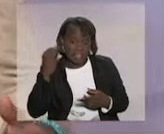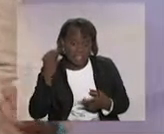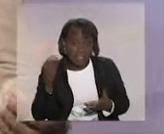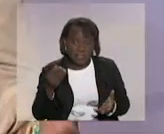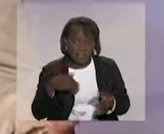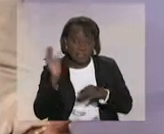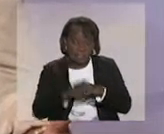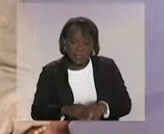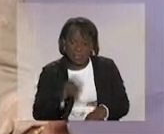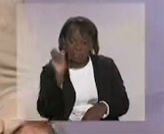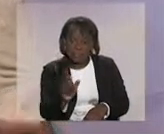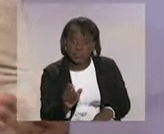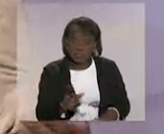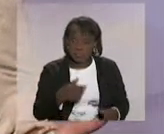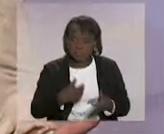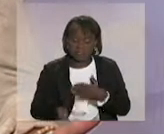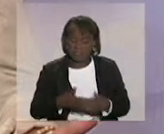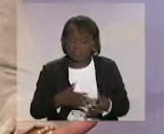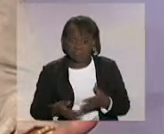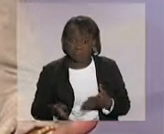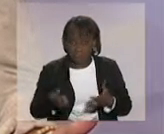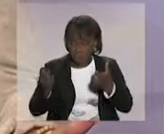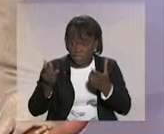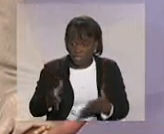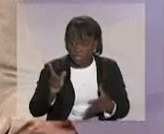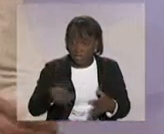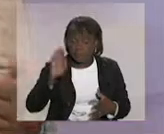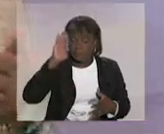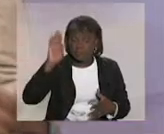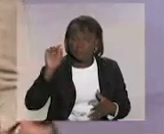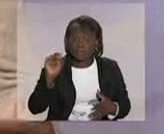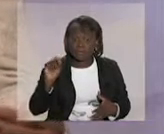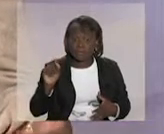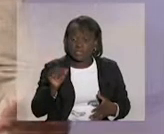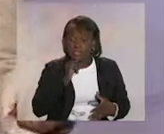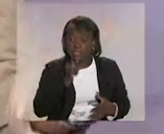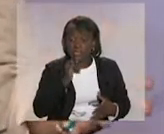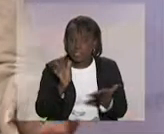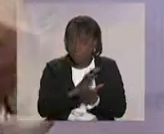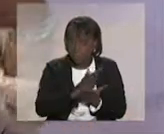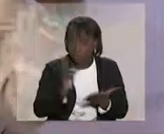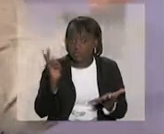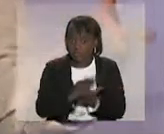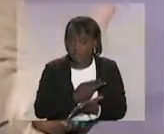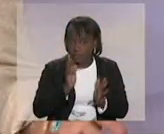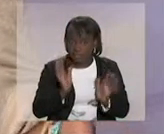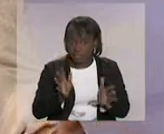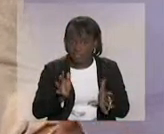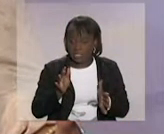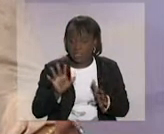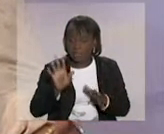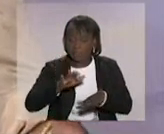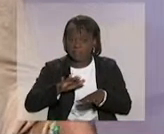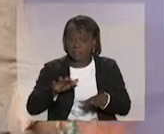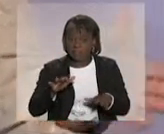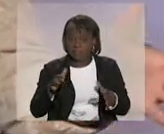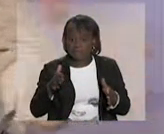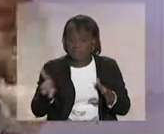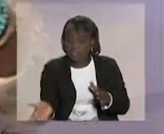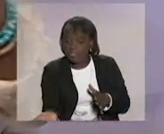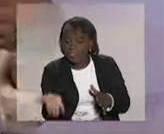ou de falar, ou de ofender, né? Estou falando especificamente, né, dando exemplo de alguns casos, né,